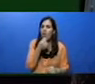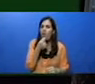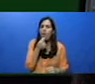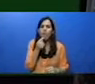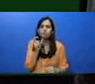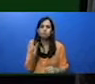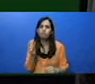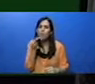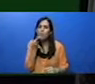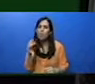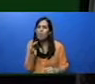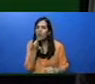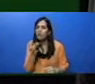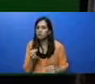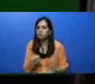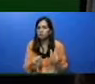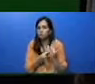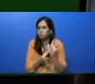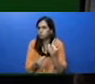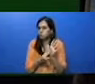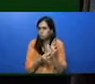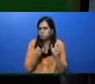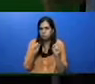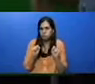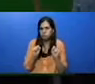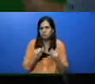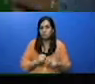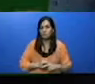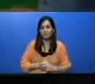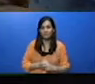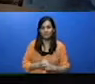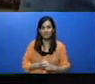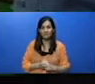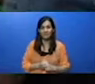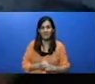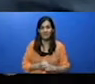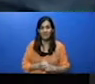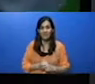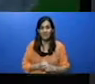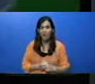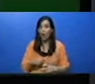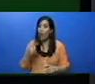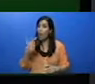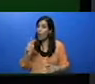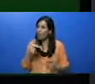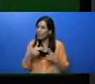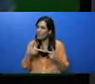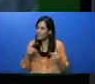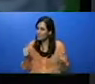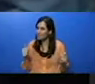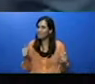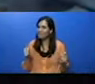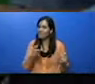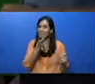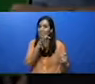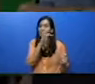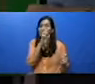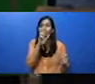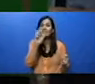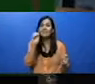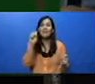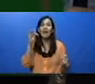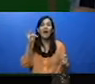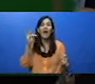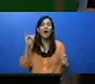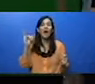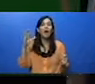vocês. Vamos lá. O tráfico de animais é outro problema que nós temos, tá? Aqui no